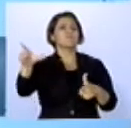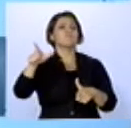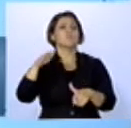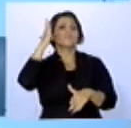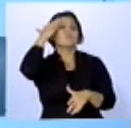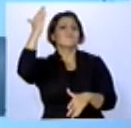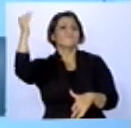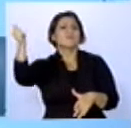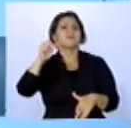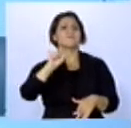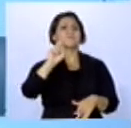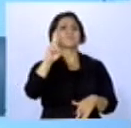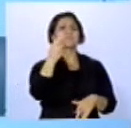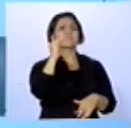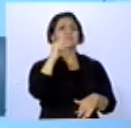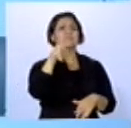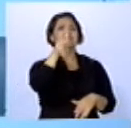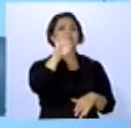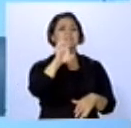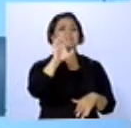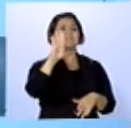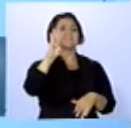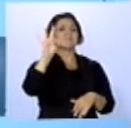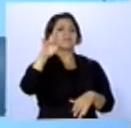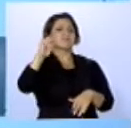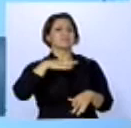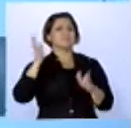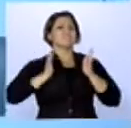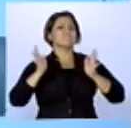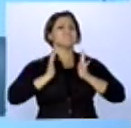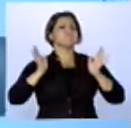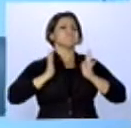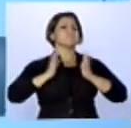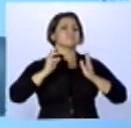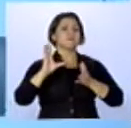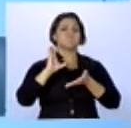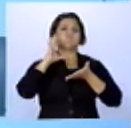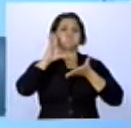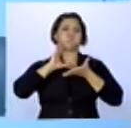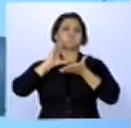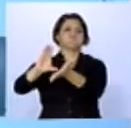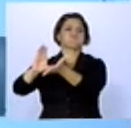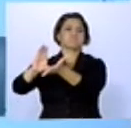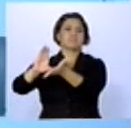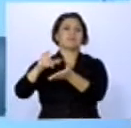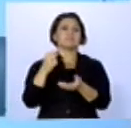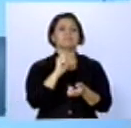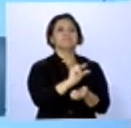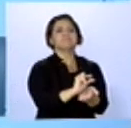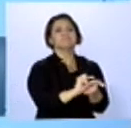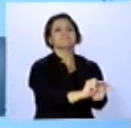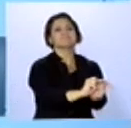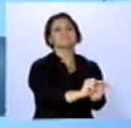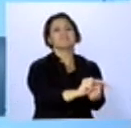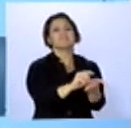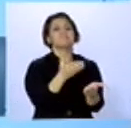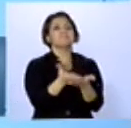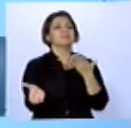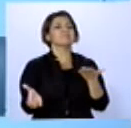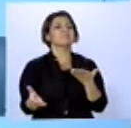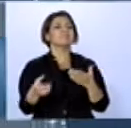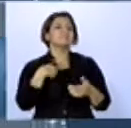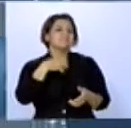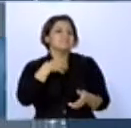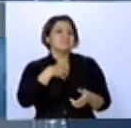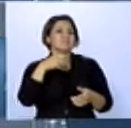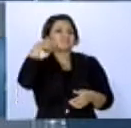que isso era inversão da Liberdade porque se fala em proibição de doar a gente tem proibição no